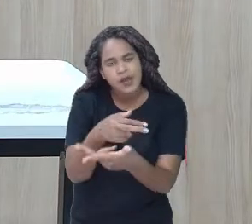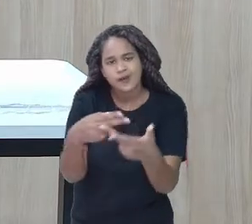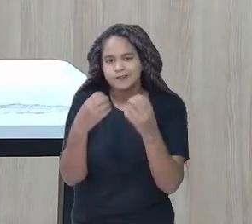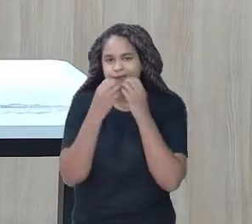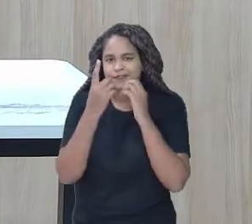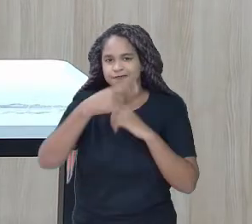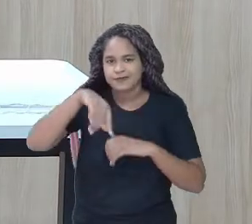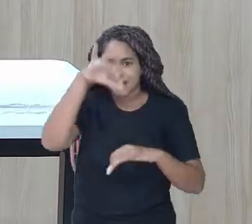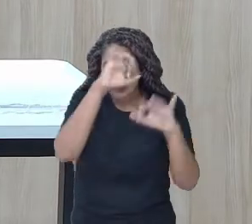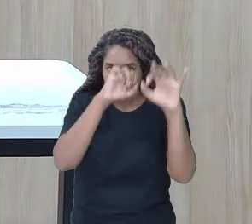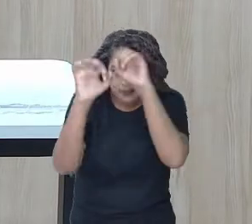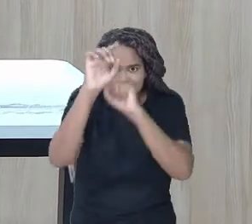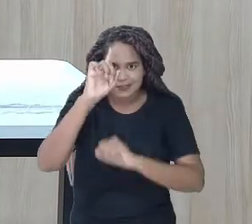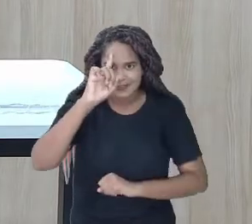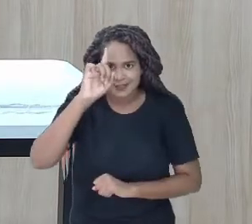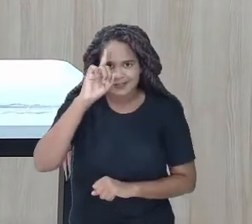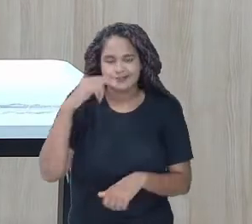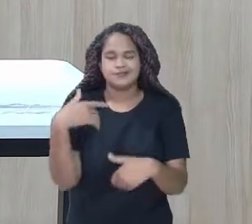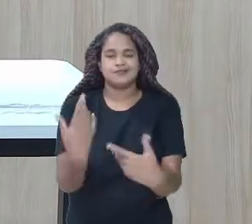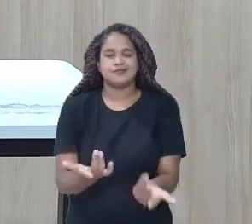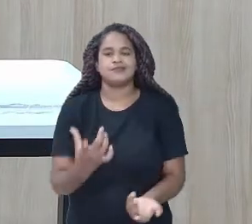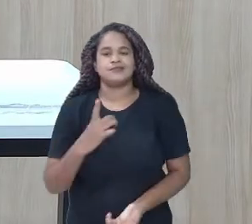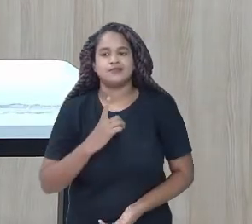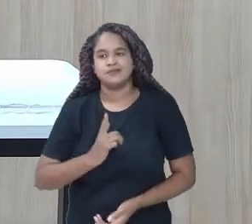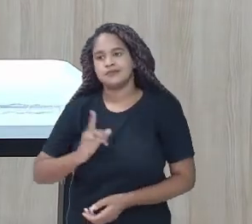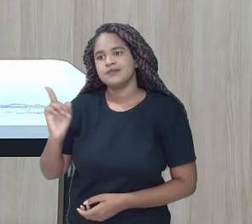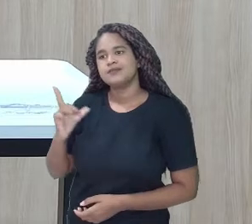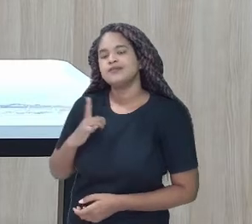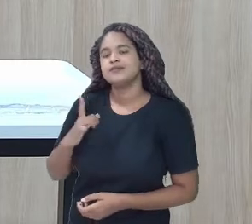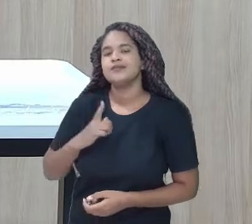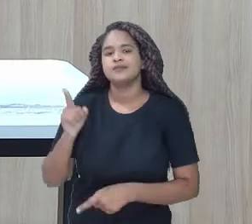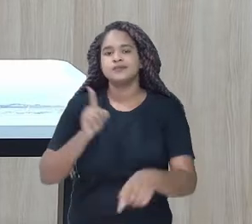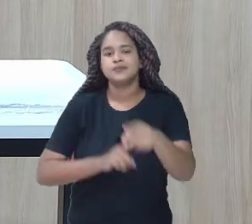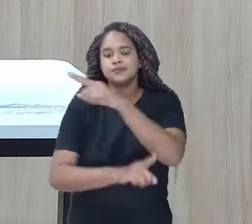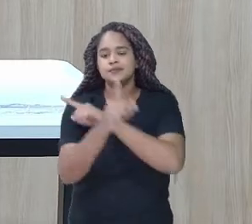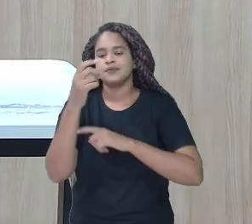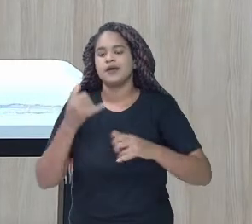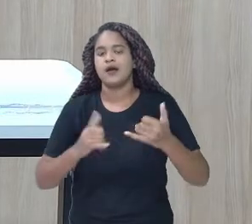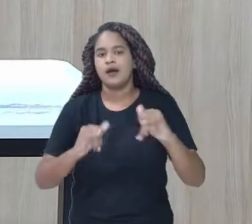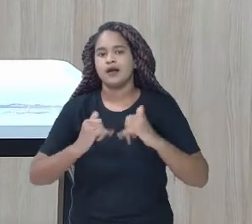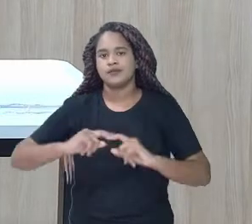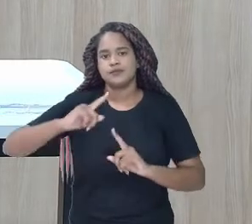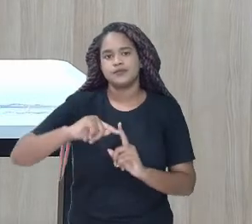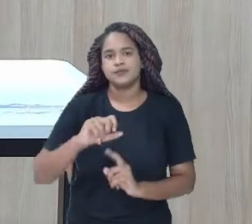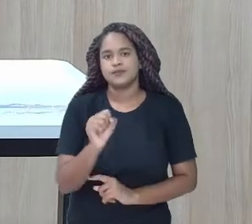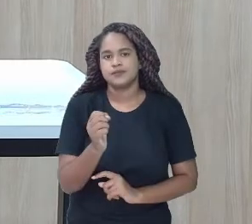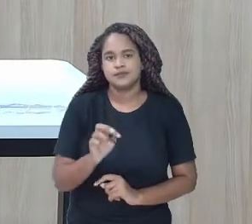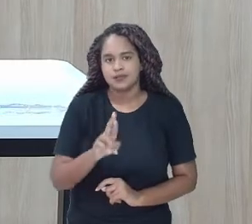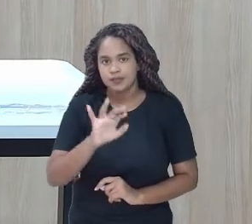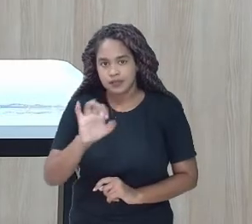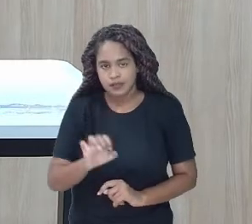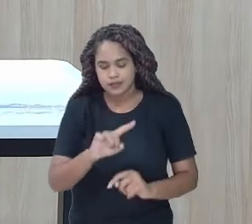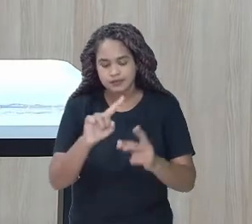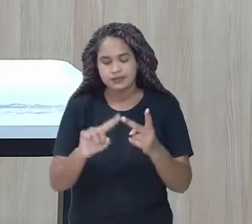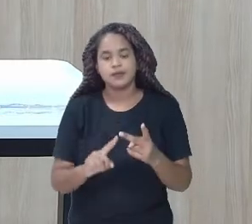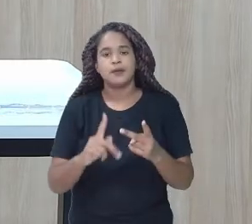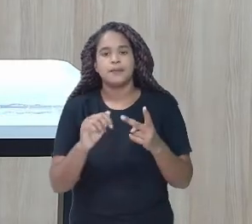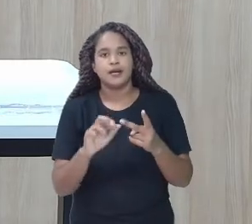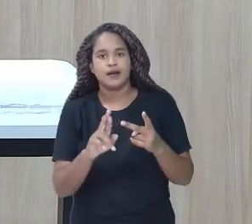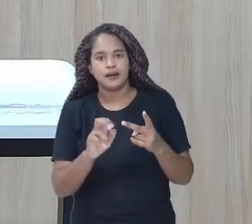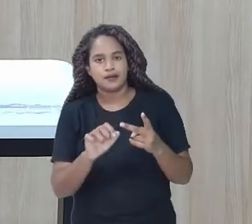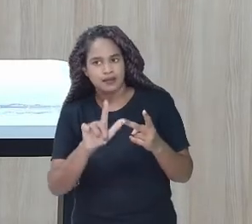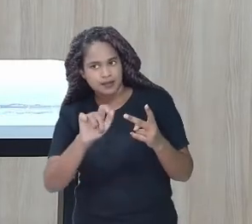mais. Então, aqui também nós vimos o circuito elétrico em série, o circuito elétrico em paralelo